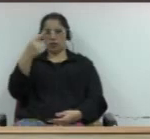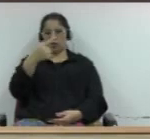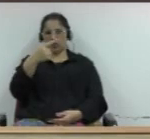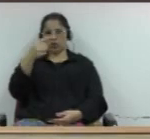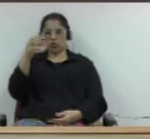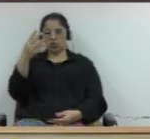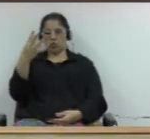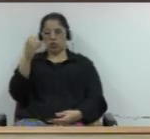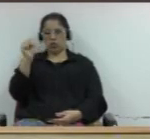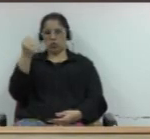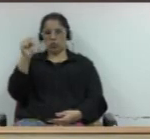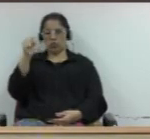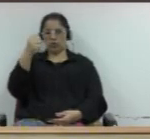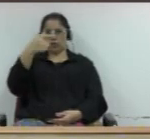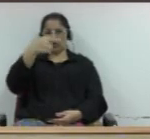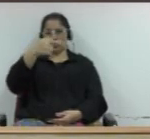748,